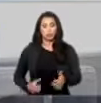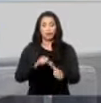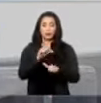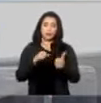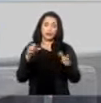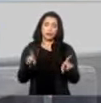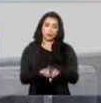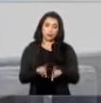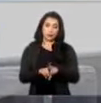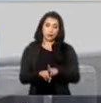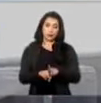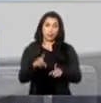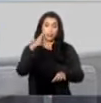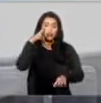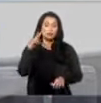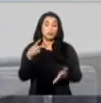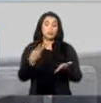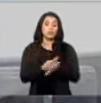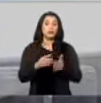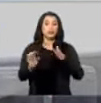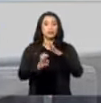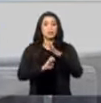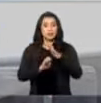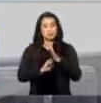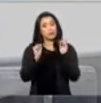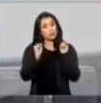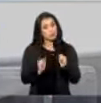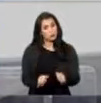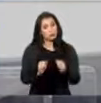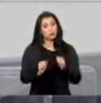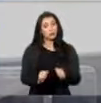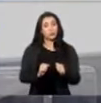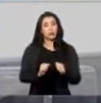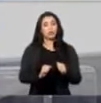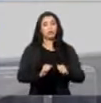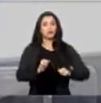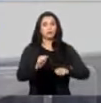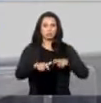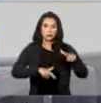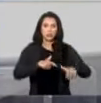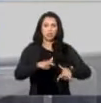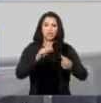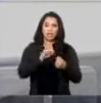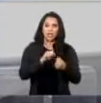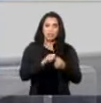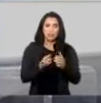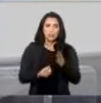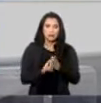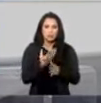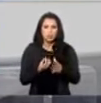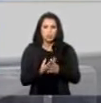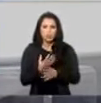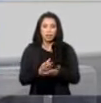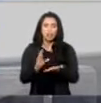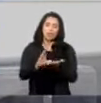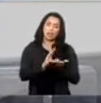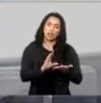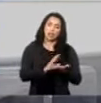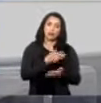decidir quais são as empresas com condições de produzir, e essas empresas com condições de produzir, que vão ser muito grandes, vão receber os recursos públicos, enquanto os